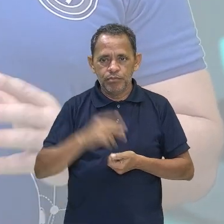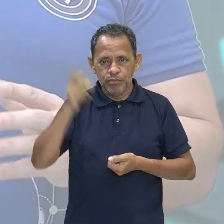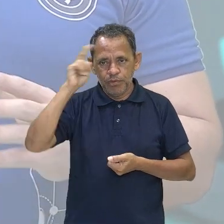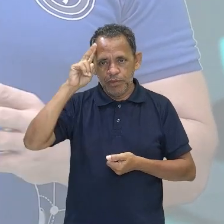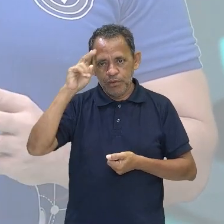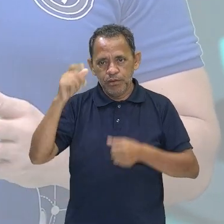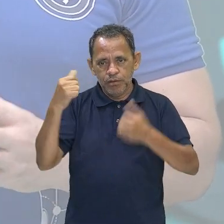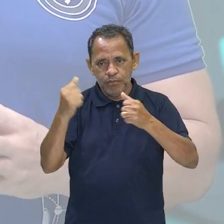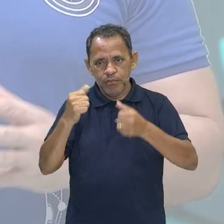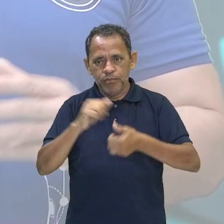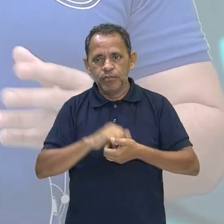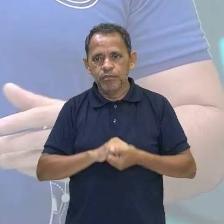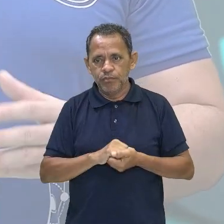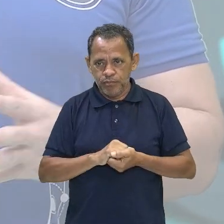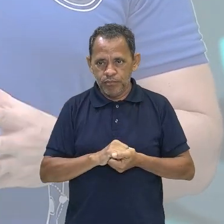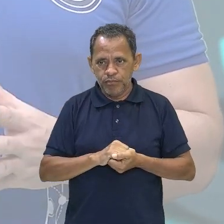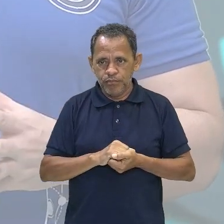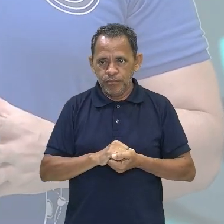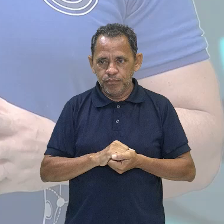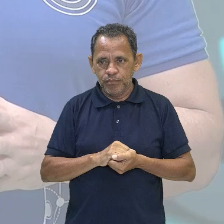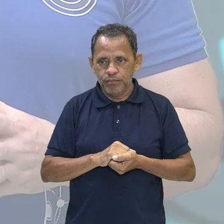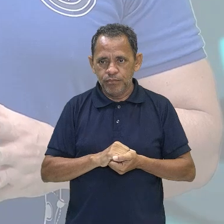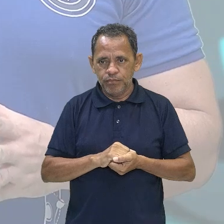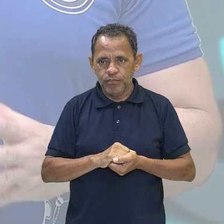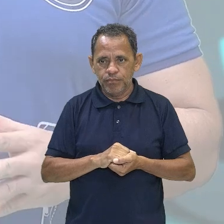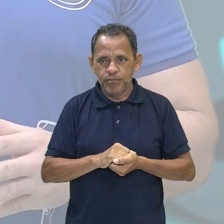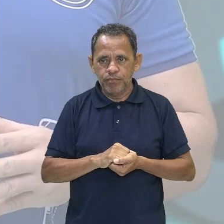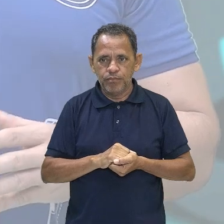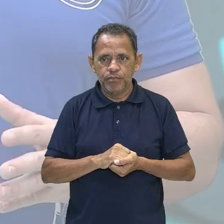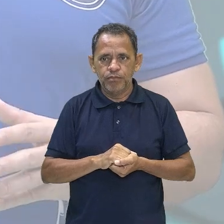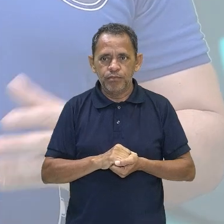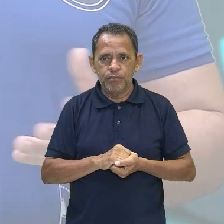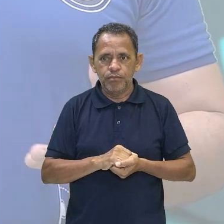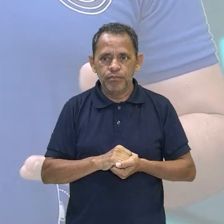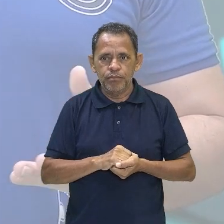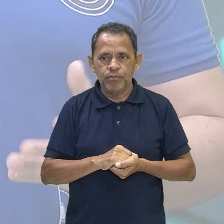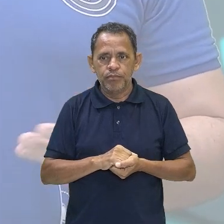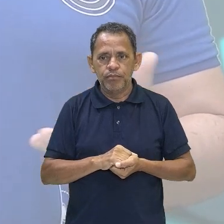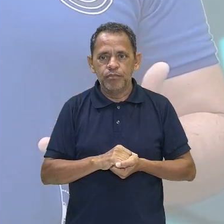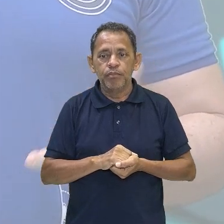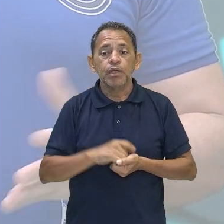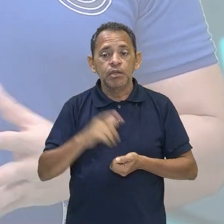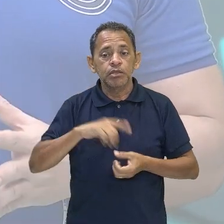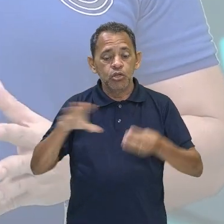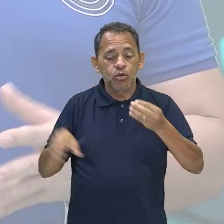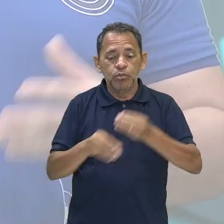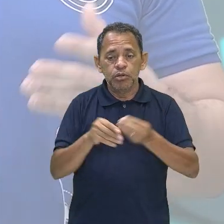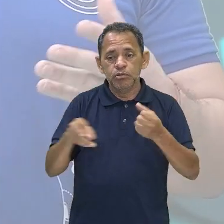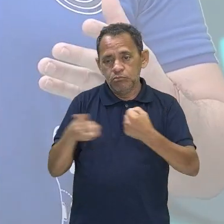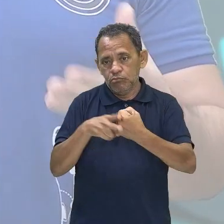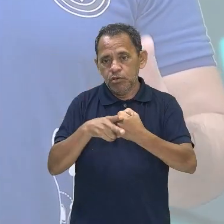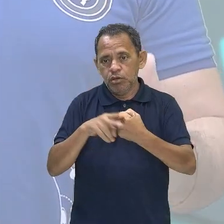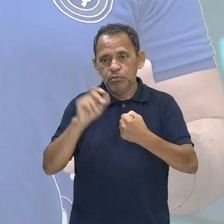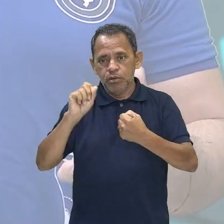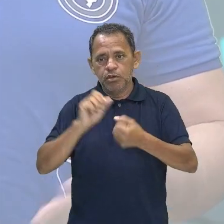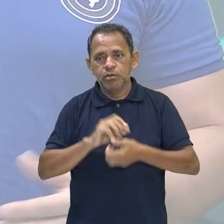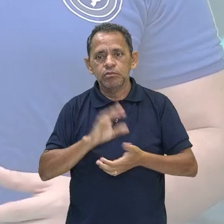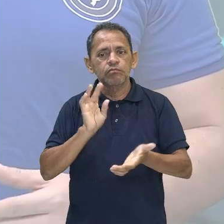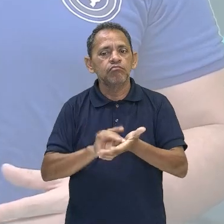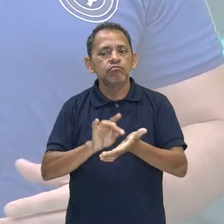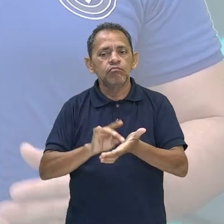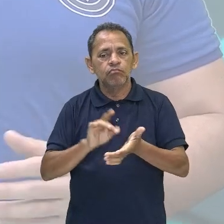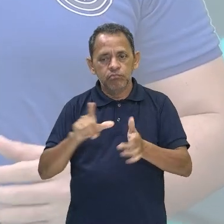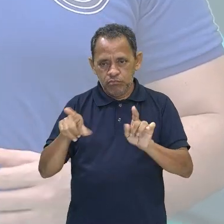no ing. E após esse main verb, nós vamos ter o complemento, se houver, ok? E, obviamente,